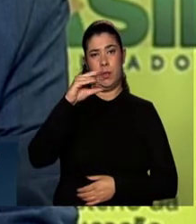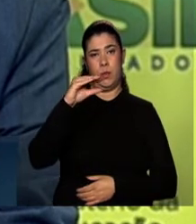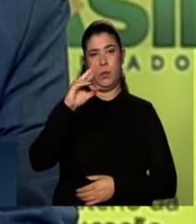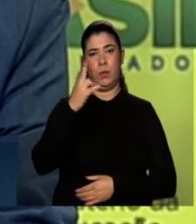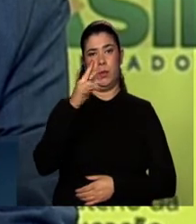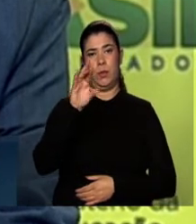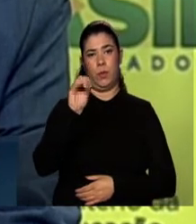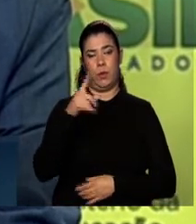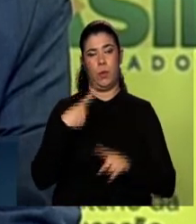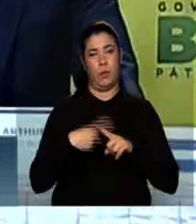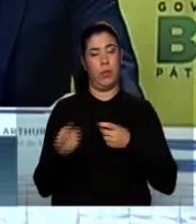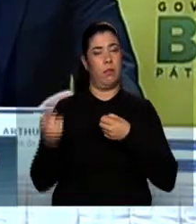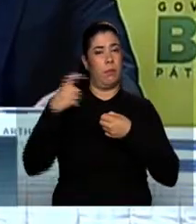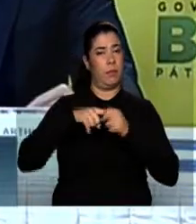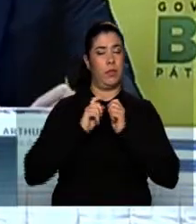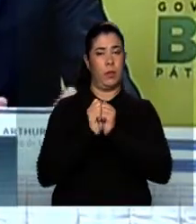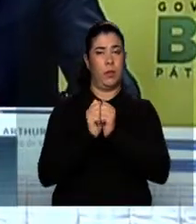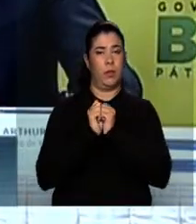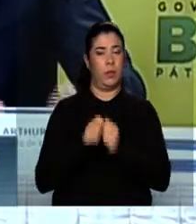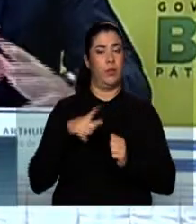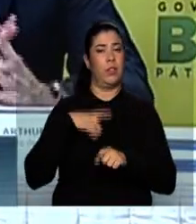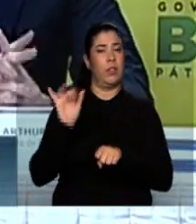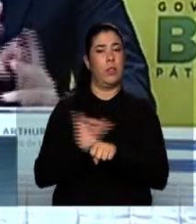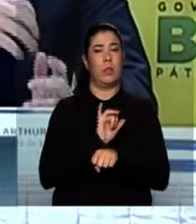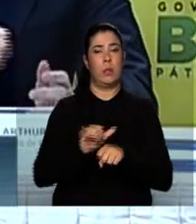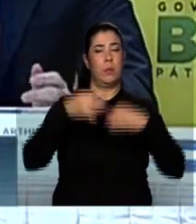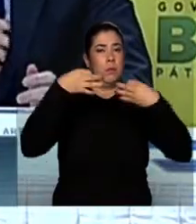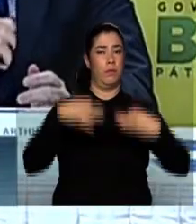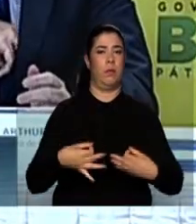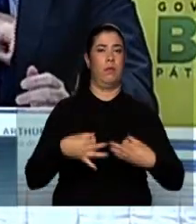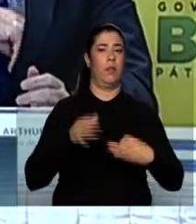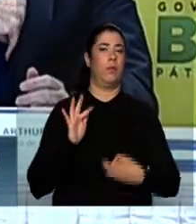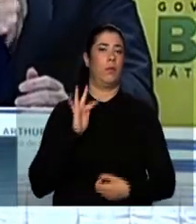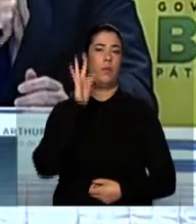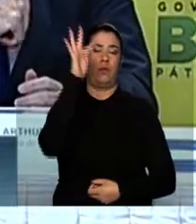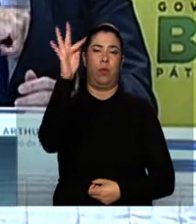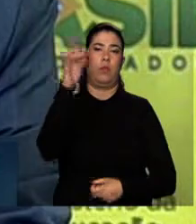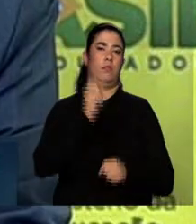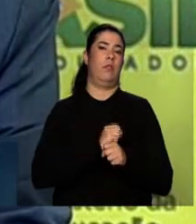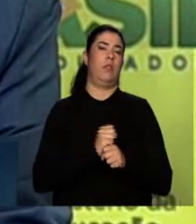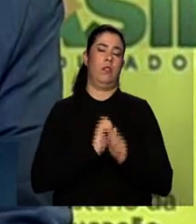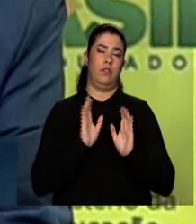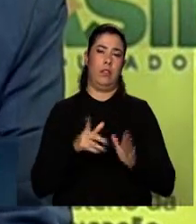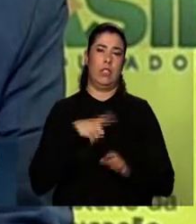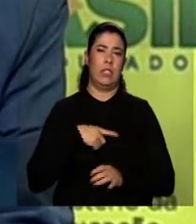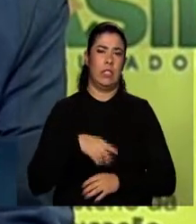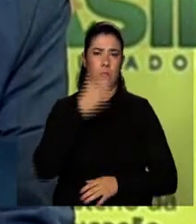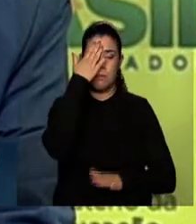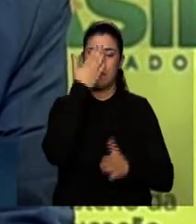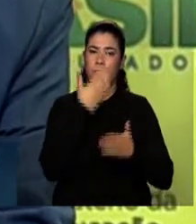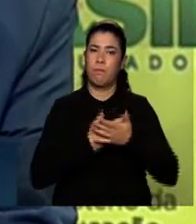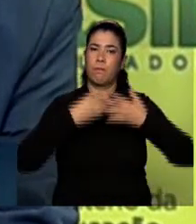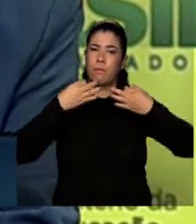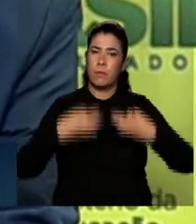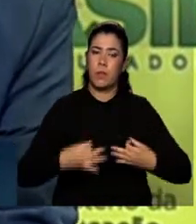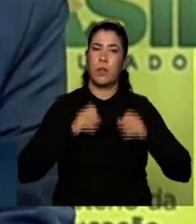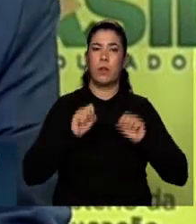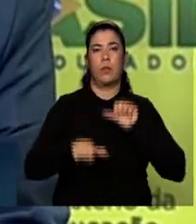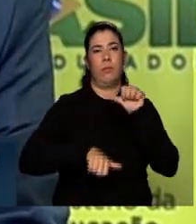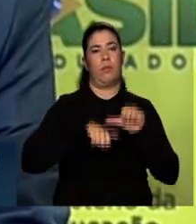parceria nós temos realmente aquilo que é estruturante para o Brasil nos próximos anos, e eu não tenho dúvida que está transformando e irá